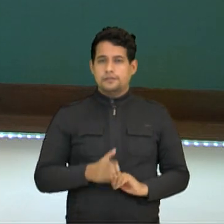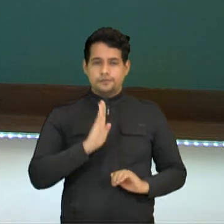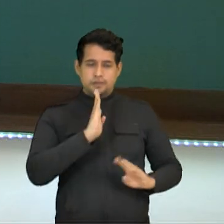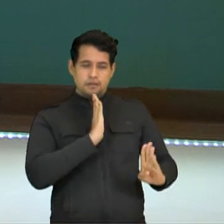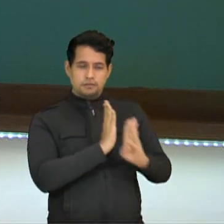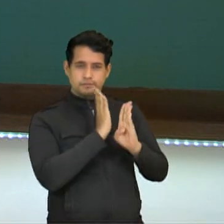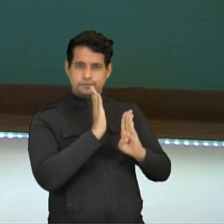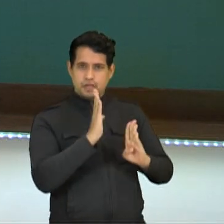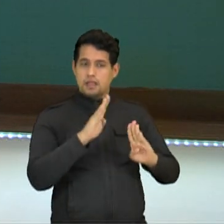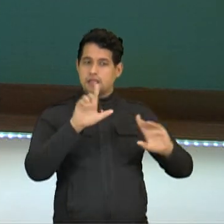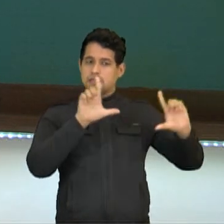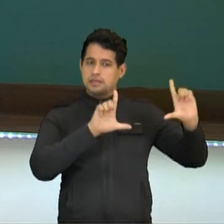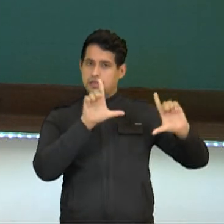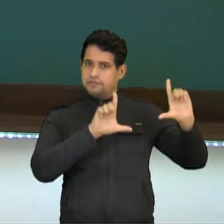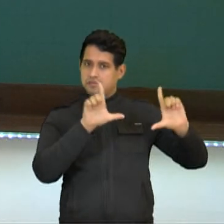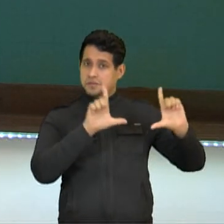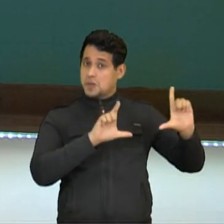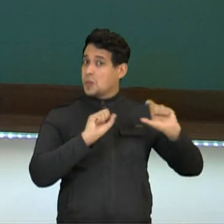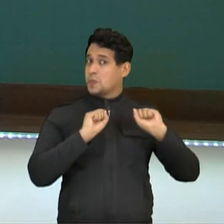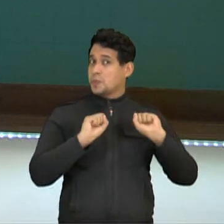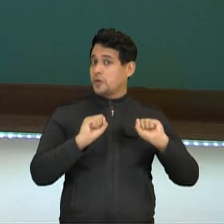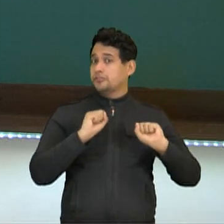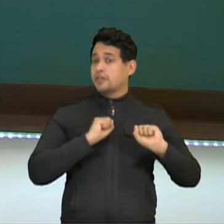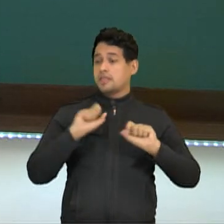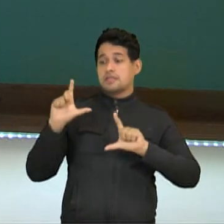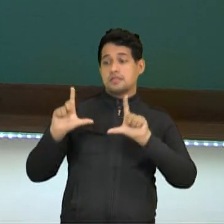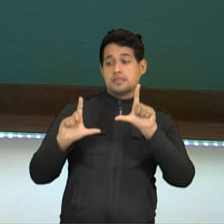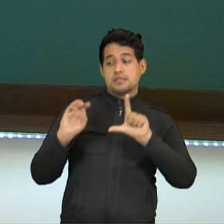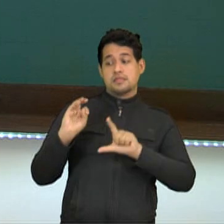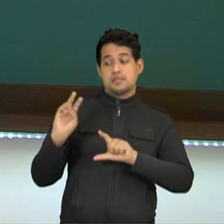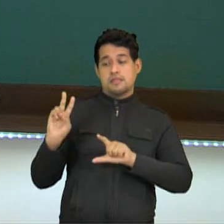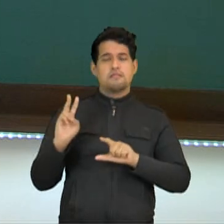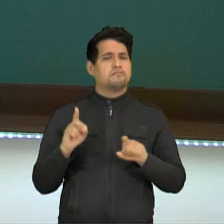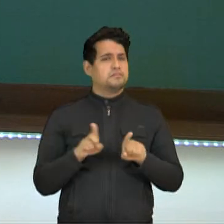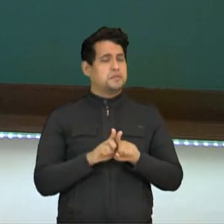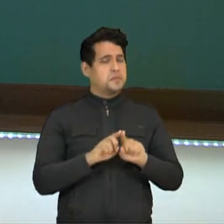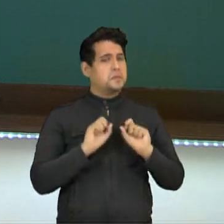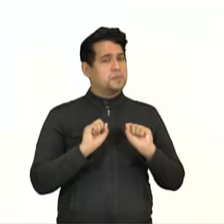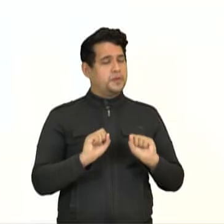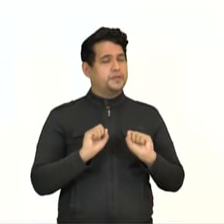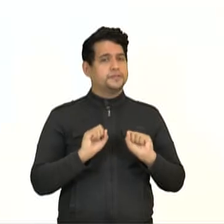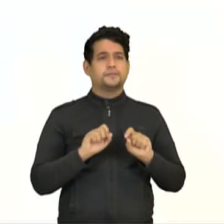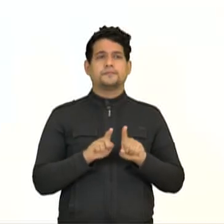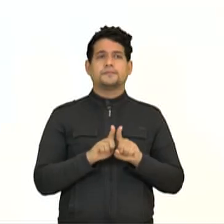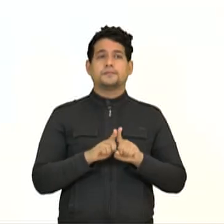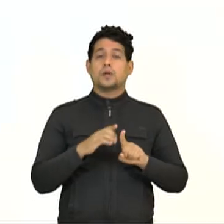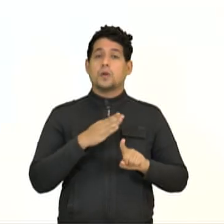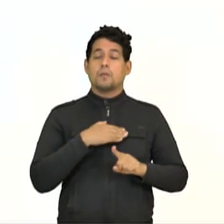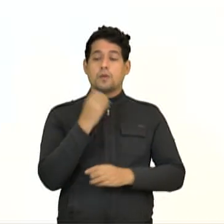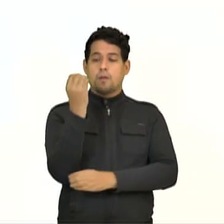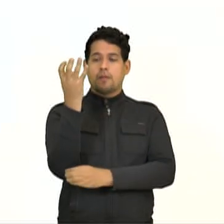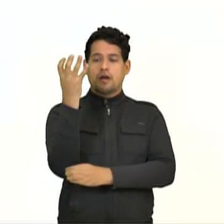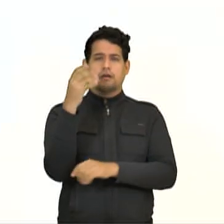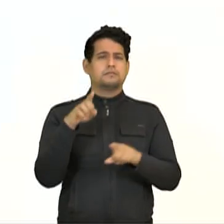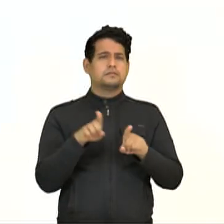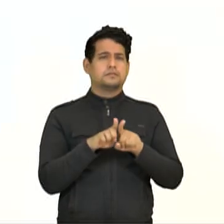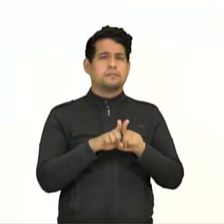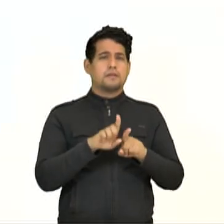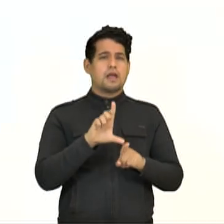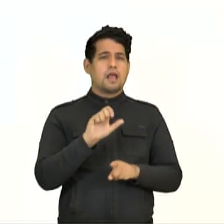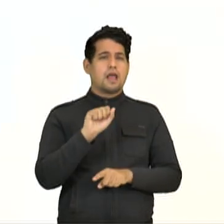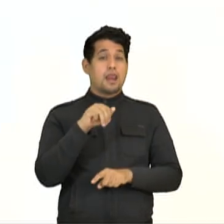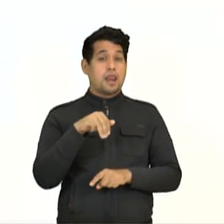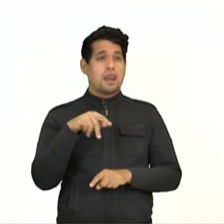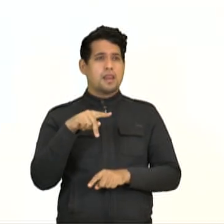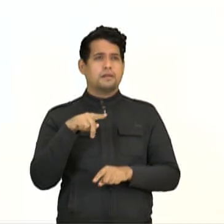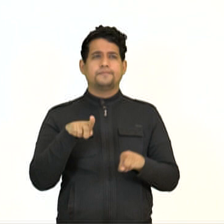Encontrou? Televisão, pode ser TV ou television, doesn't matter. O meu abajur é a lamp